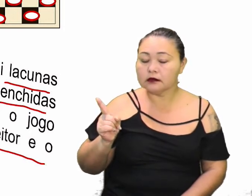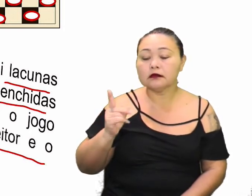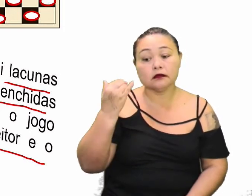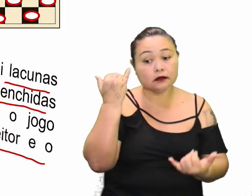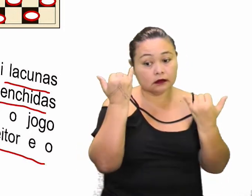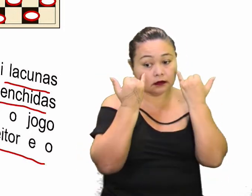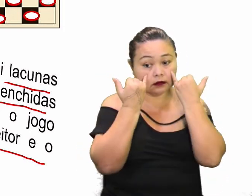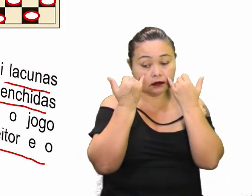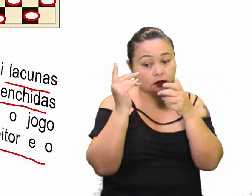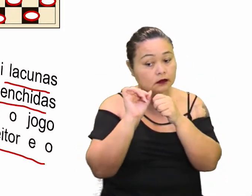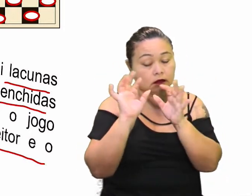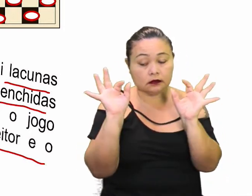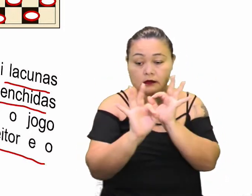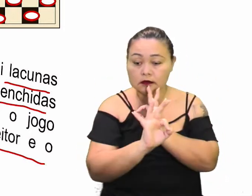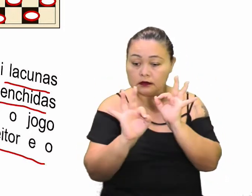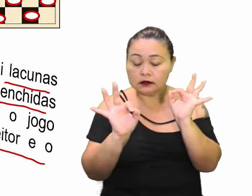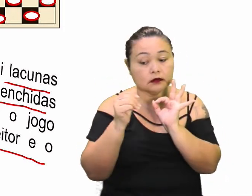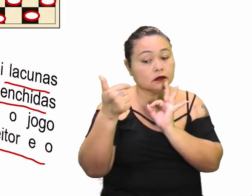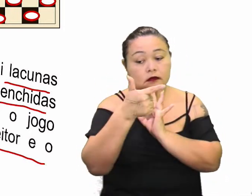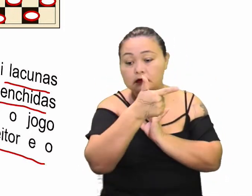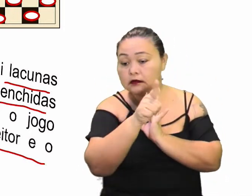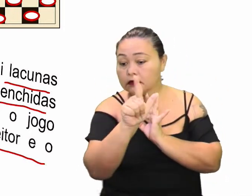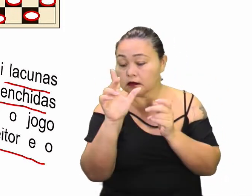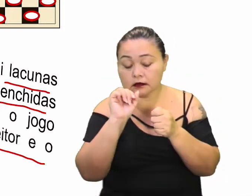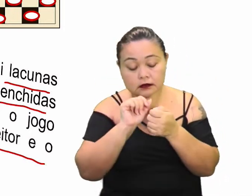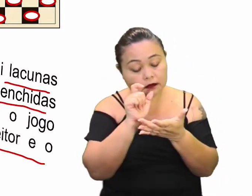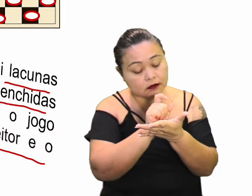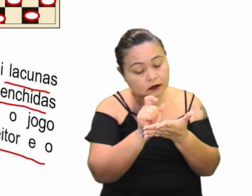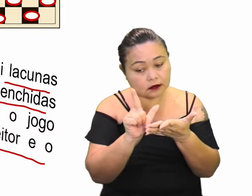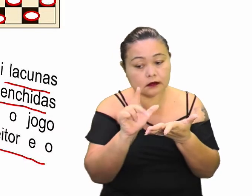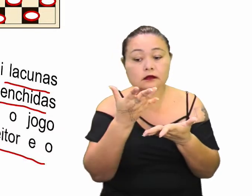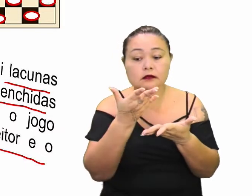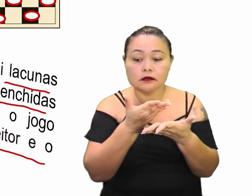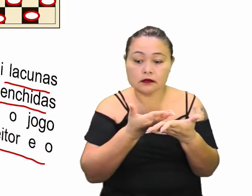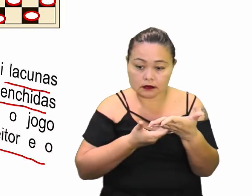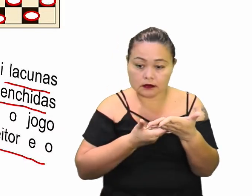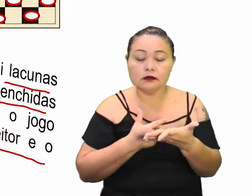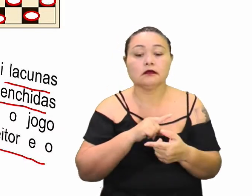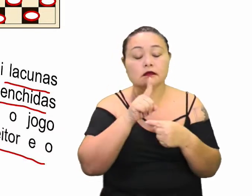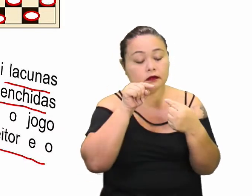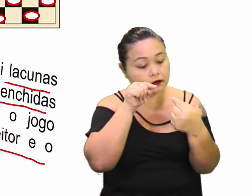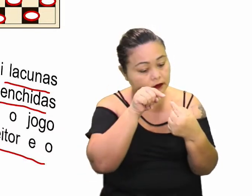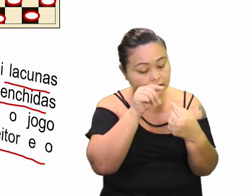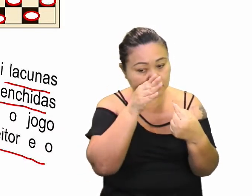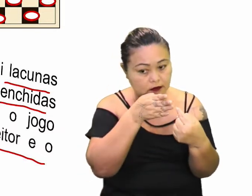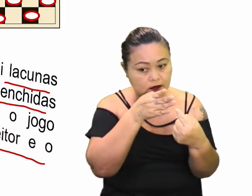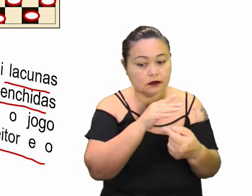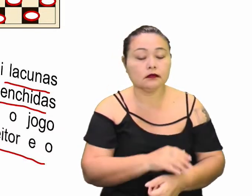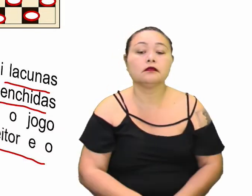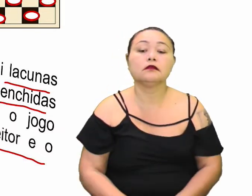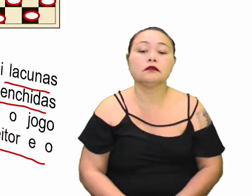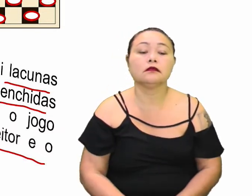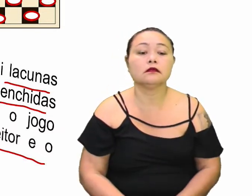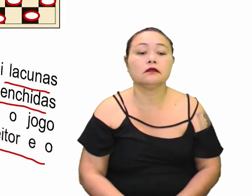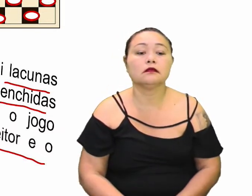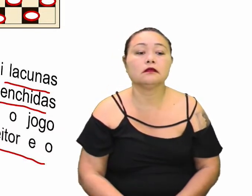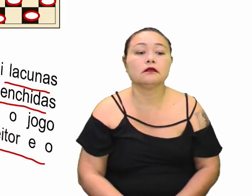representando a favela carioca, essa arte aí, essa pintura em óleo, tá? Com espátula.